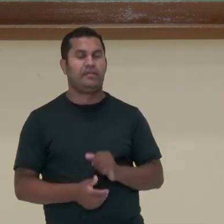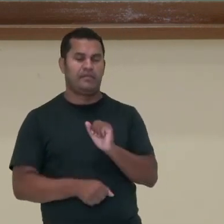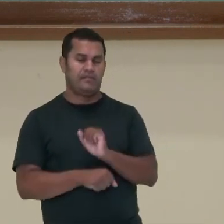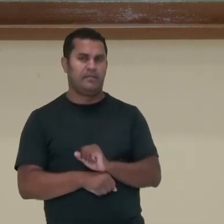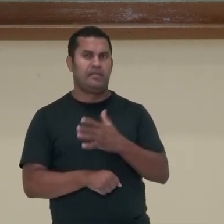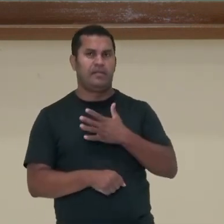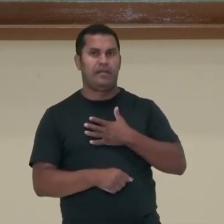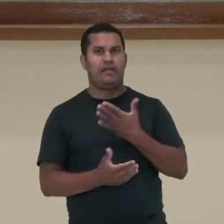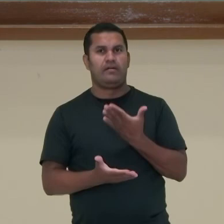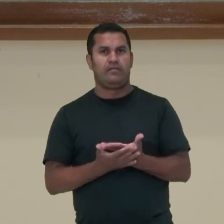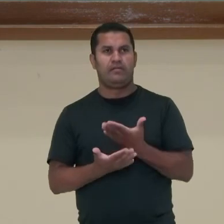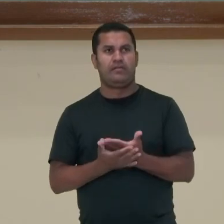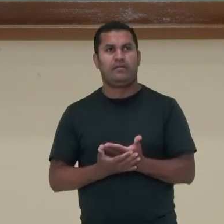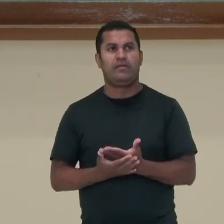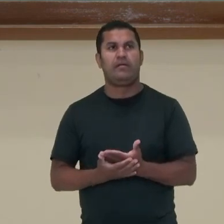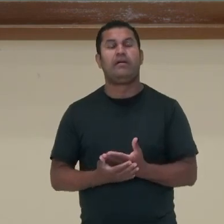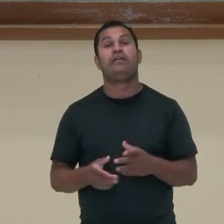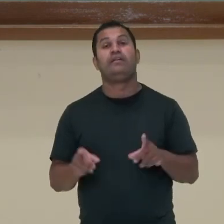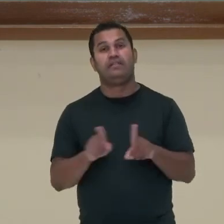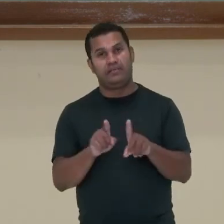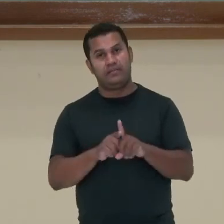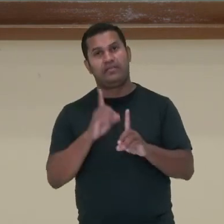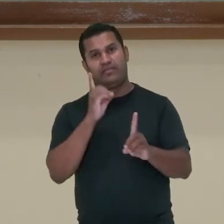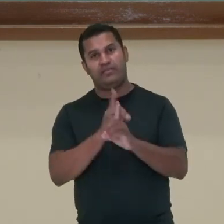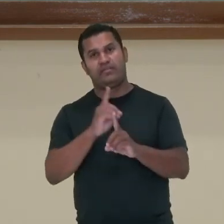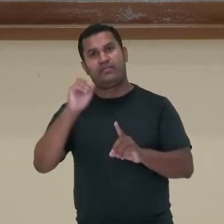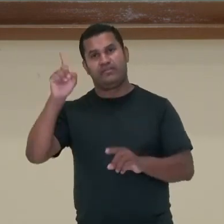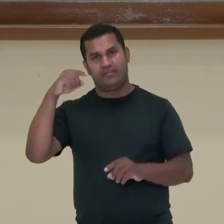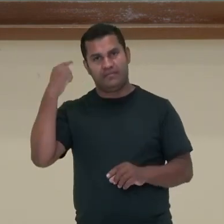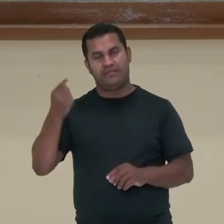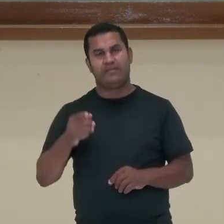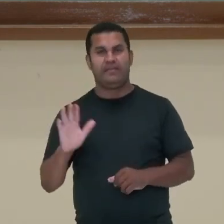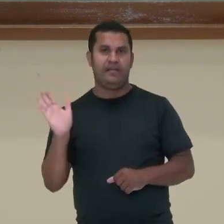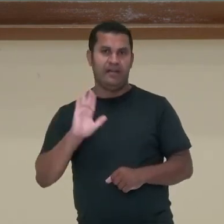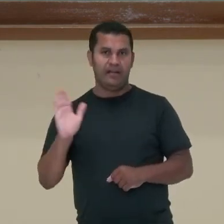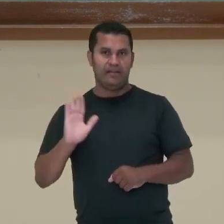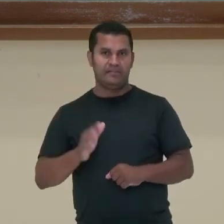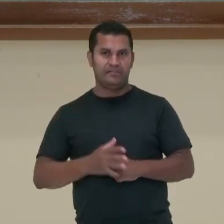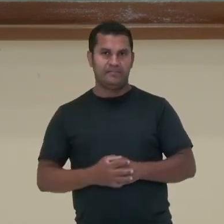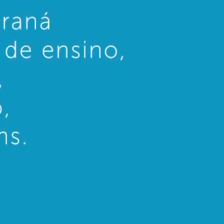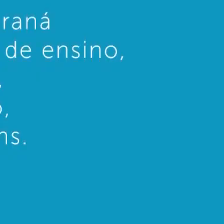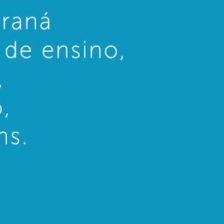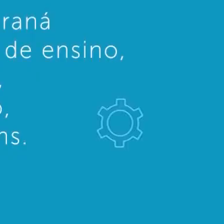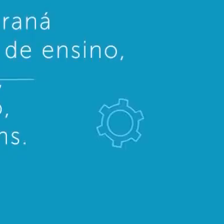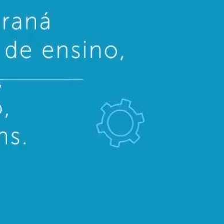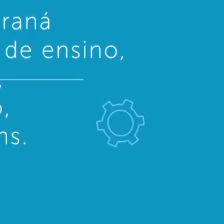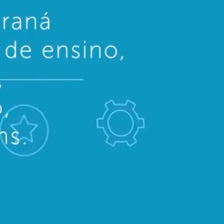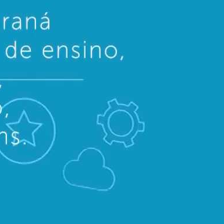bastante proveitosa e nos encontramos numa próxima oportunidade. Até lá, pessoal. Tchau, tchau.